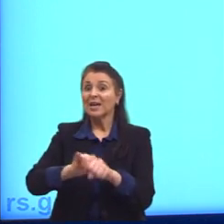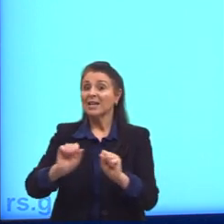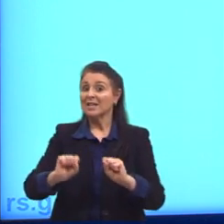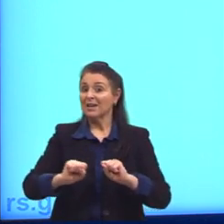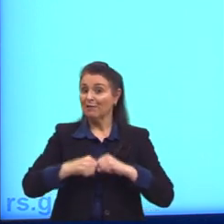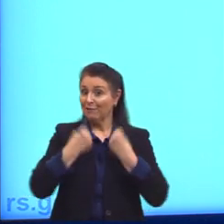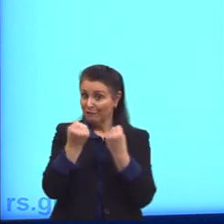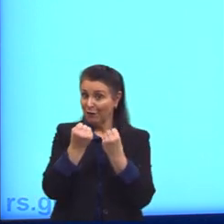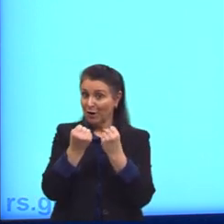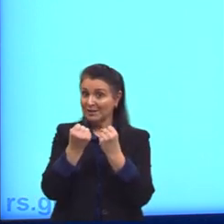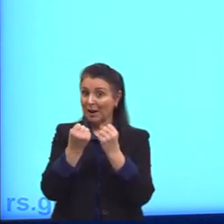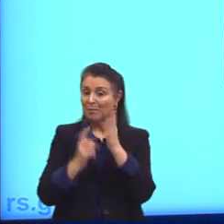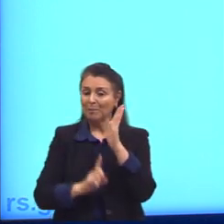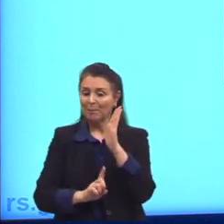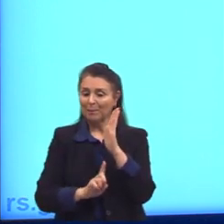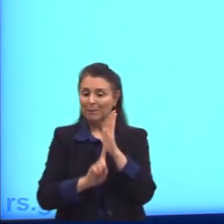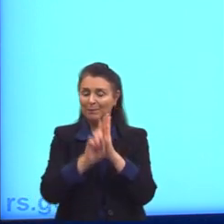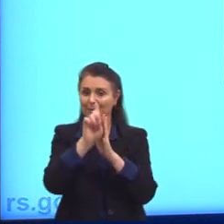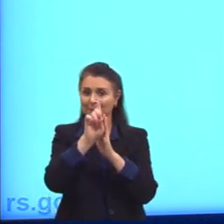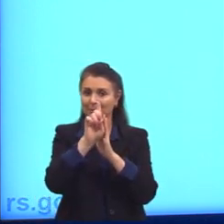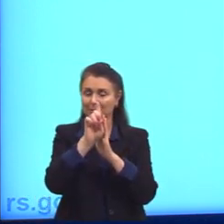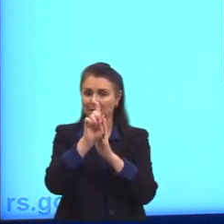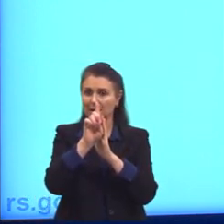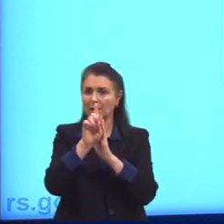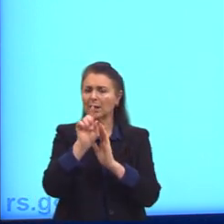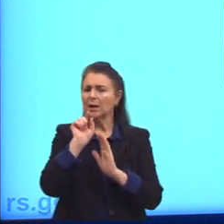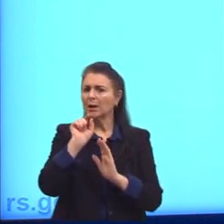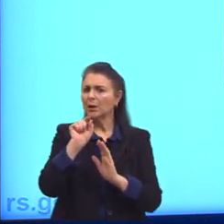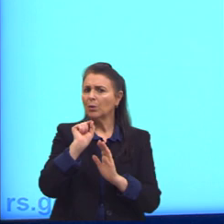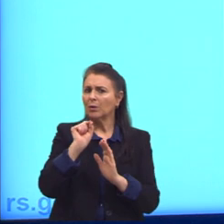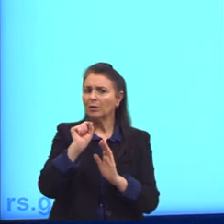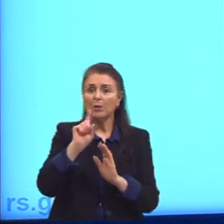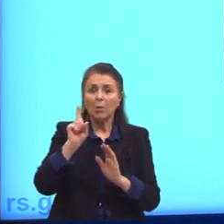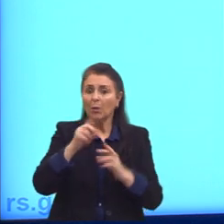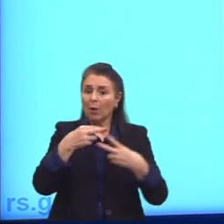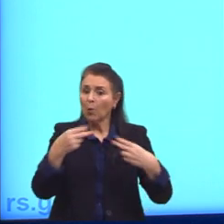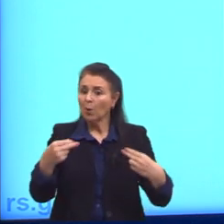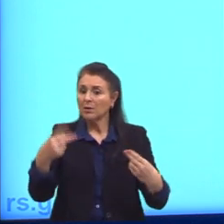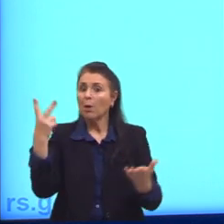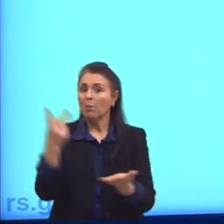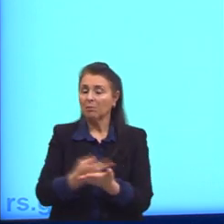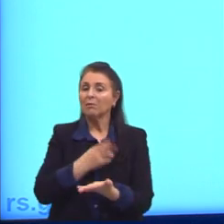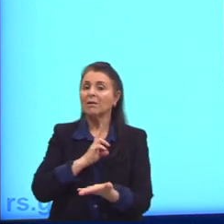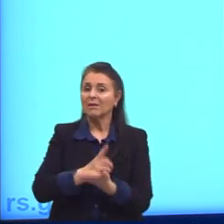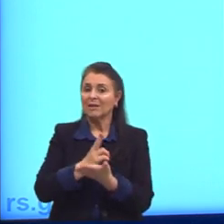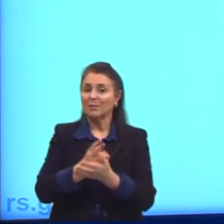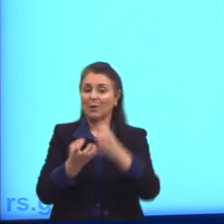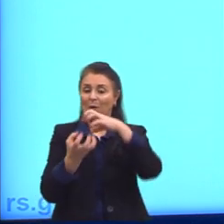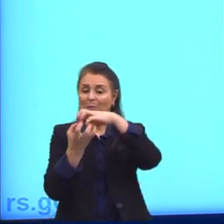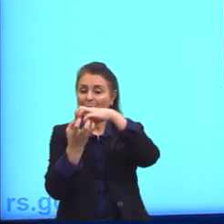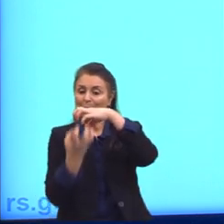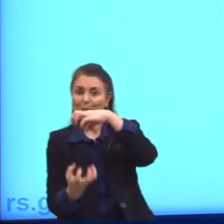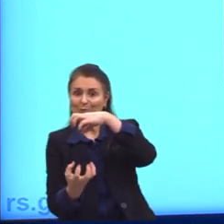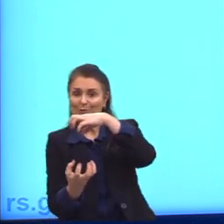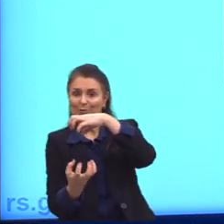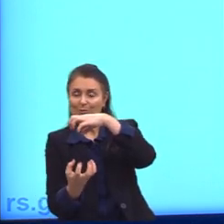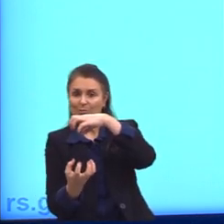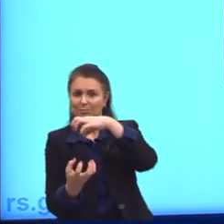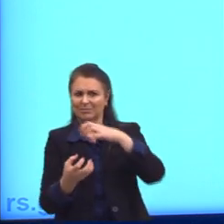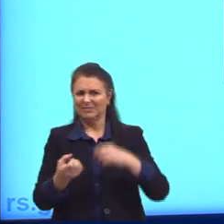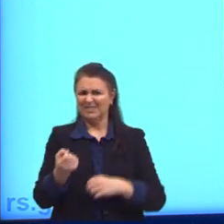além de ter também uma coisa que realmente um caso não convencional força de empuxo para baixo